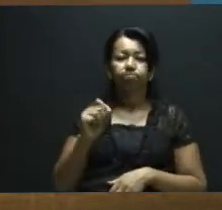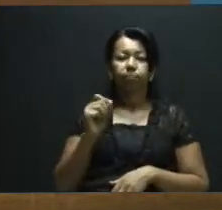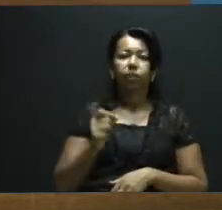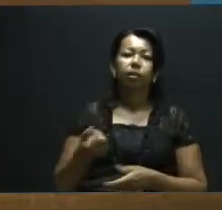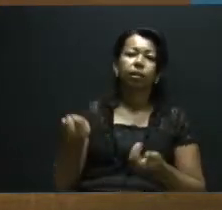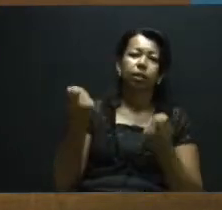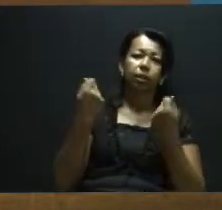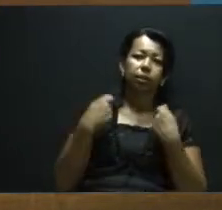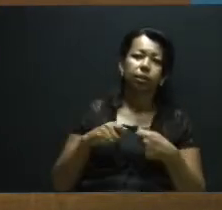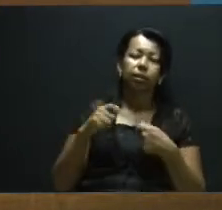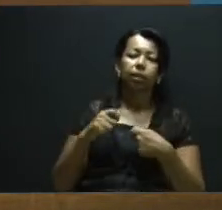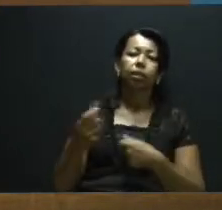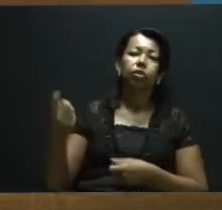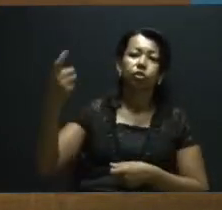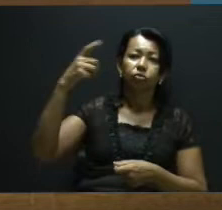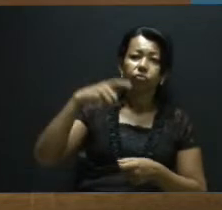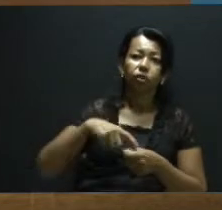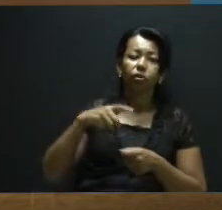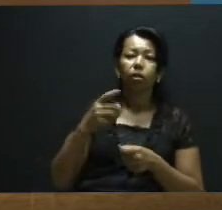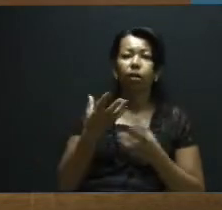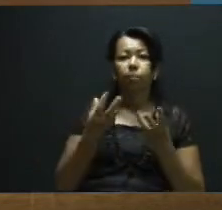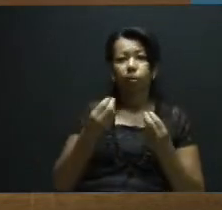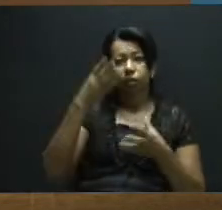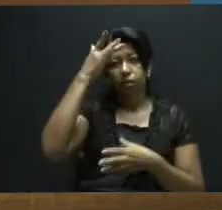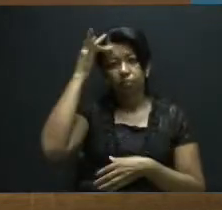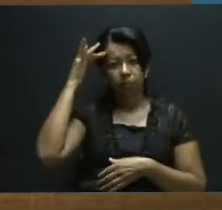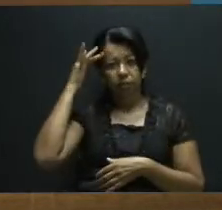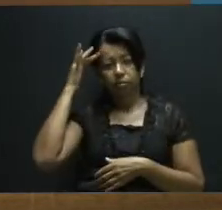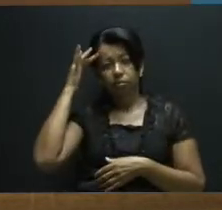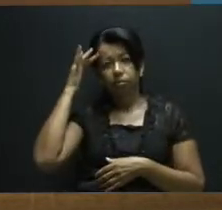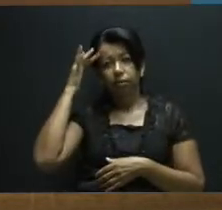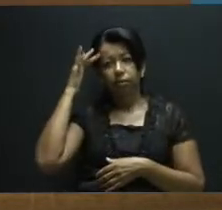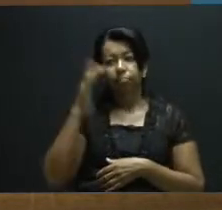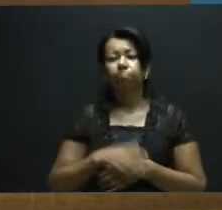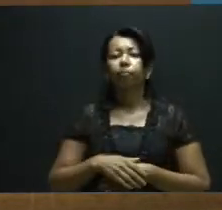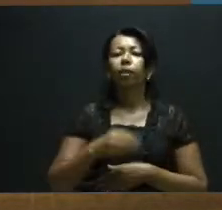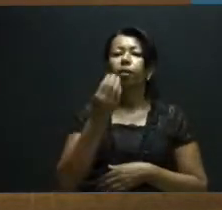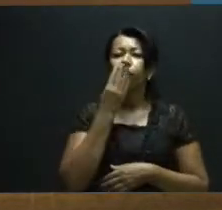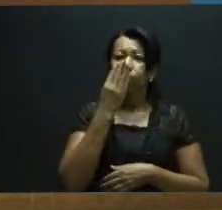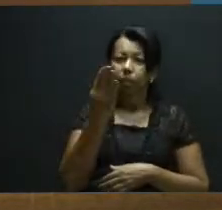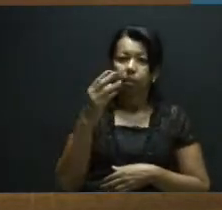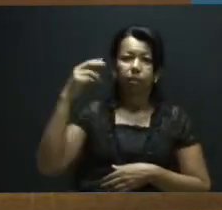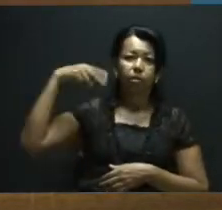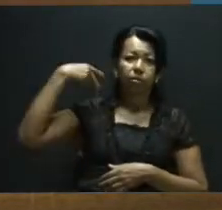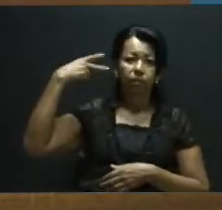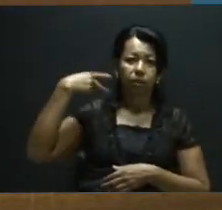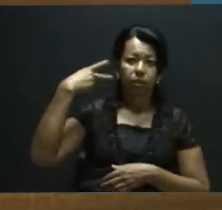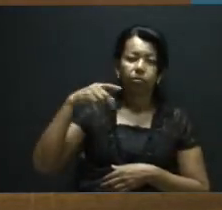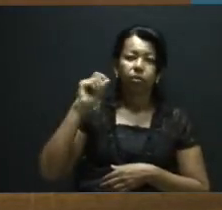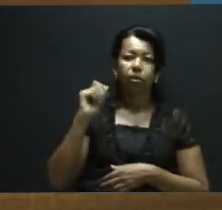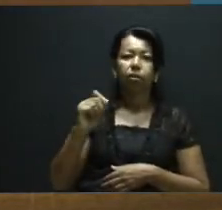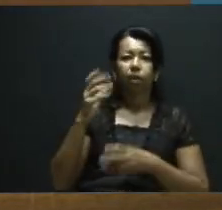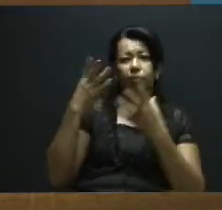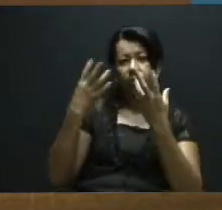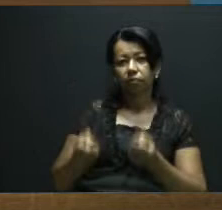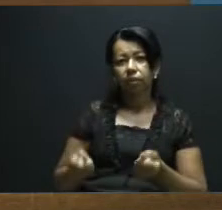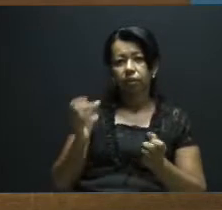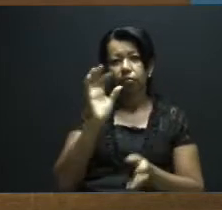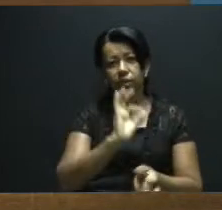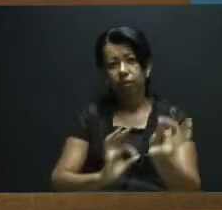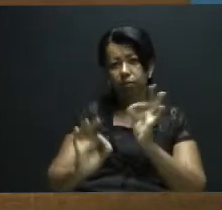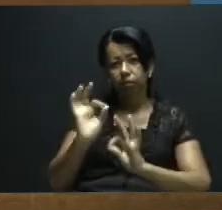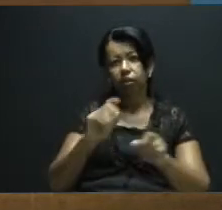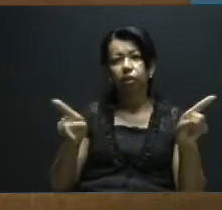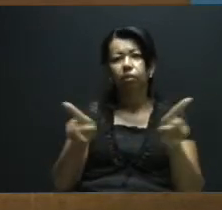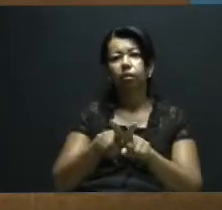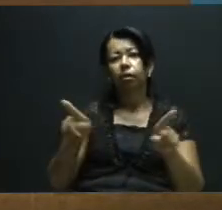vai trazer de volta milhares de pessoas então eu pediria aos nobres vereadores a aprovação desse projeto e